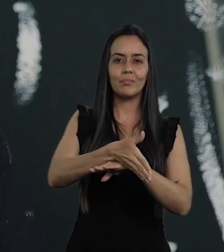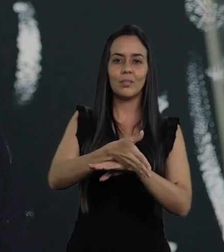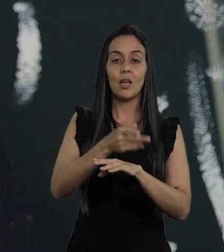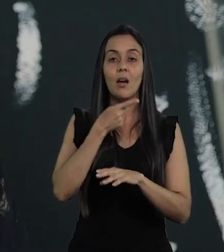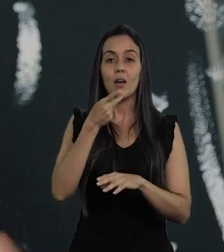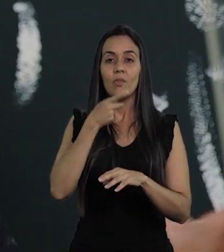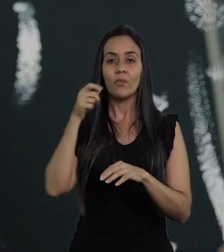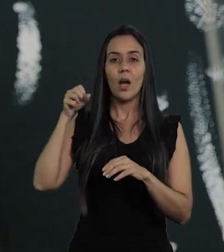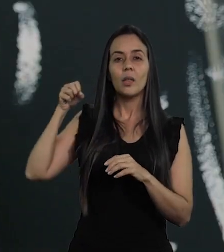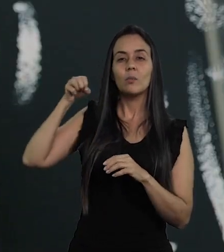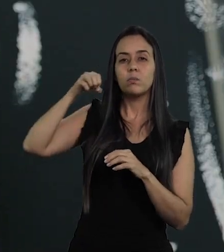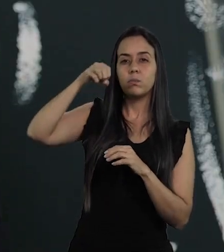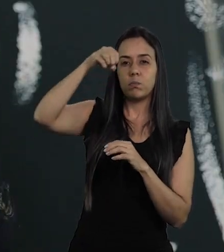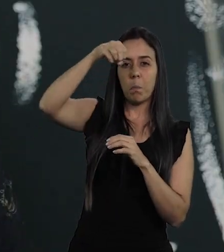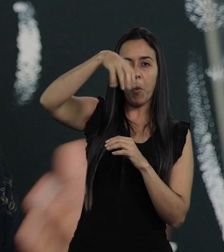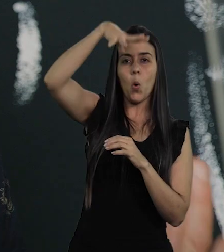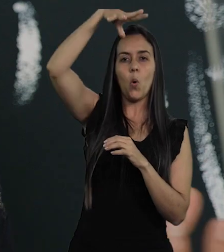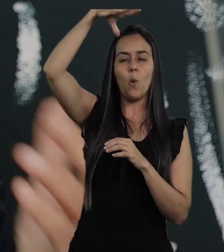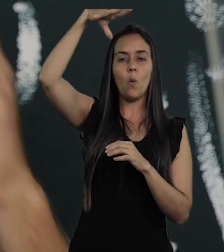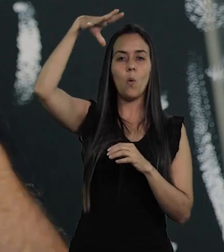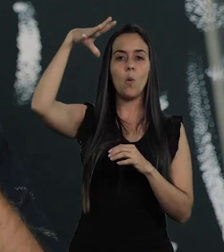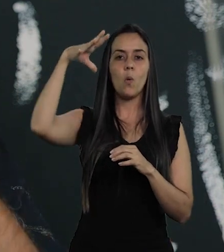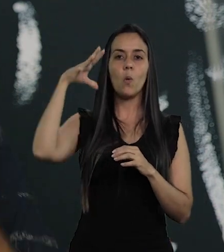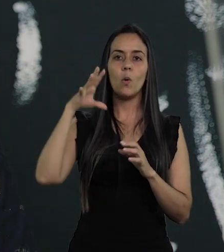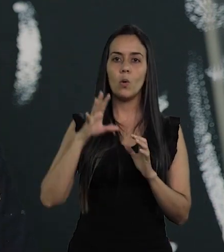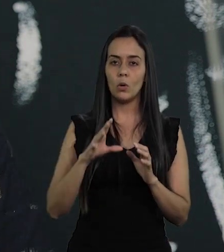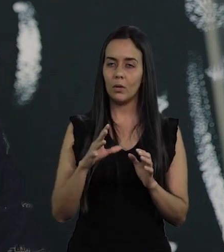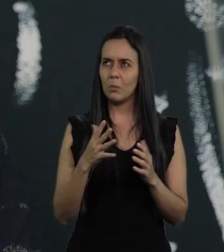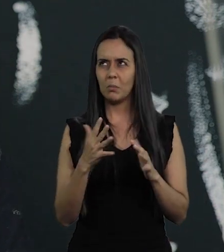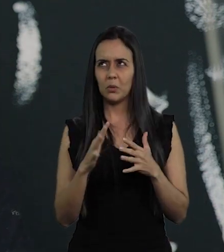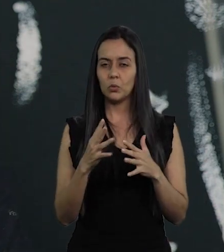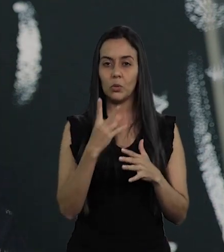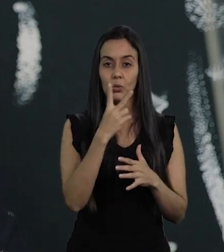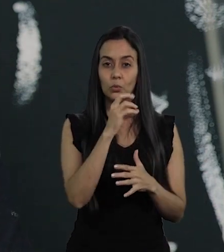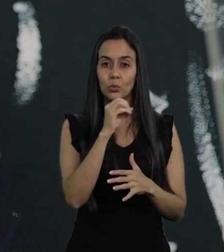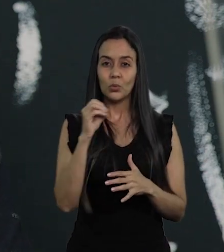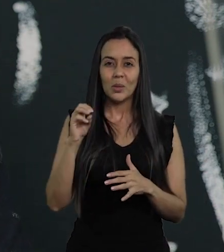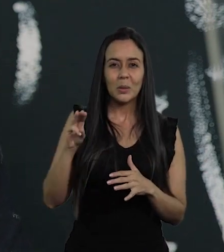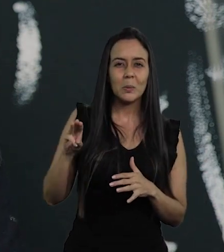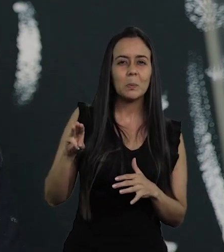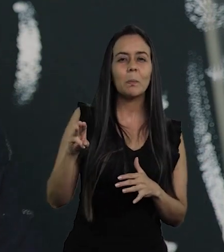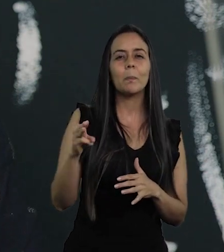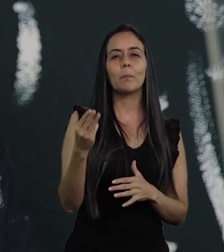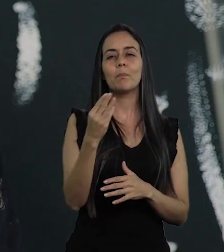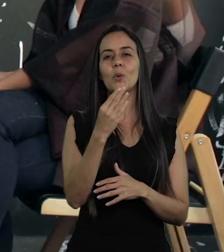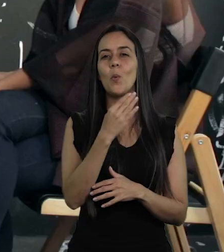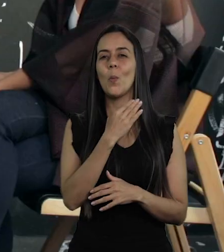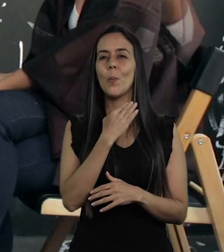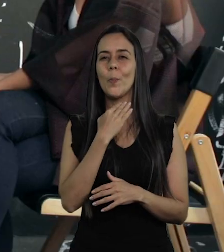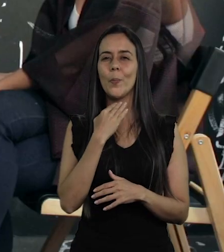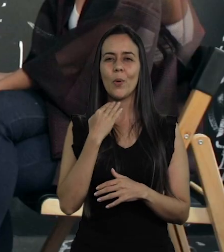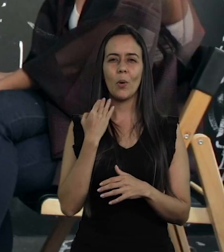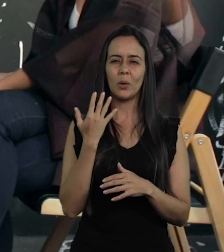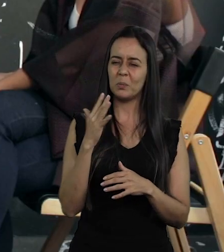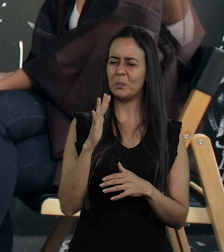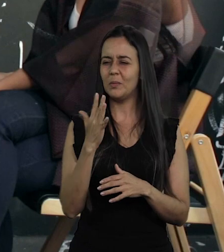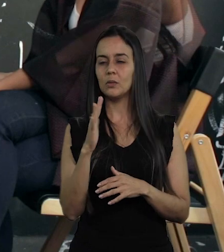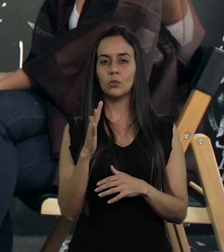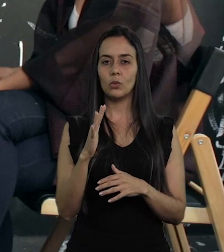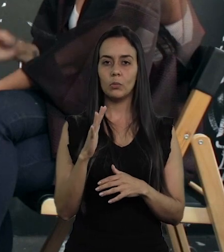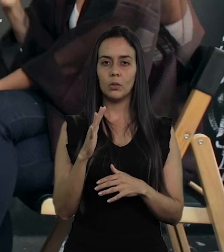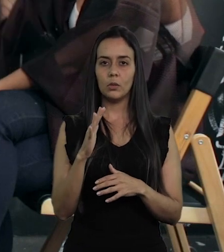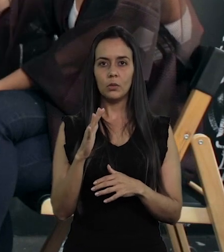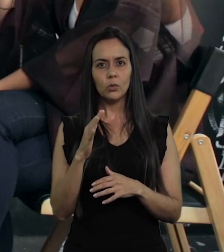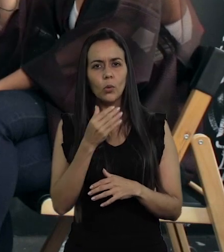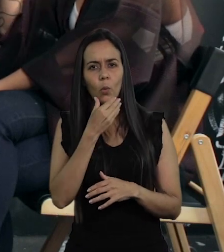atômica, né, que, né, você teve quase mais de 200 mil mortes nas duas explosões, ele cita a